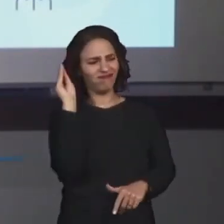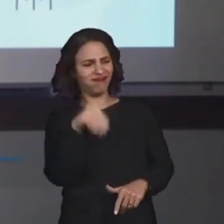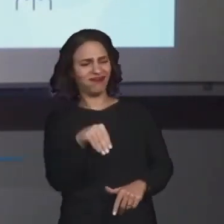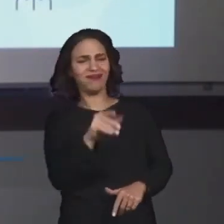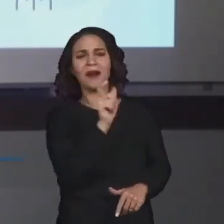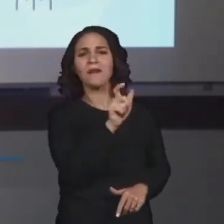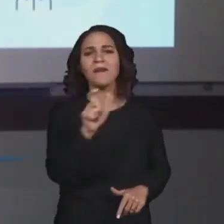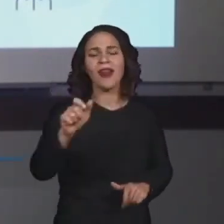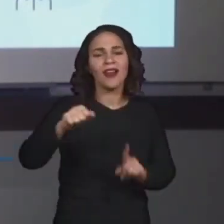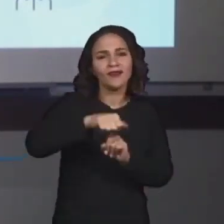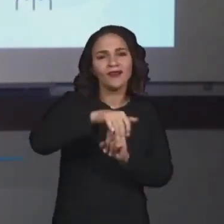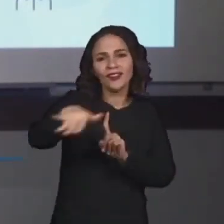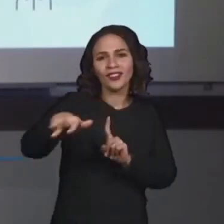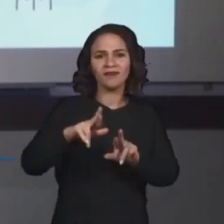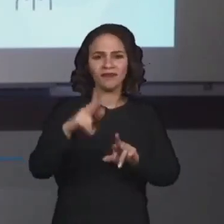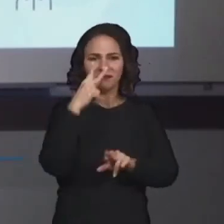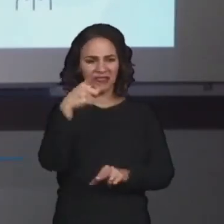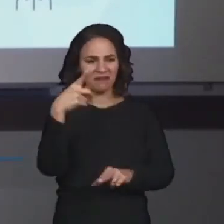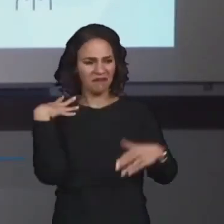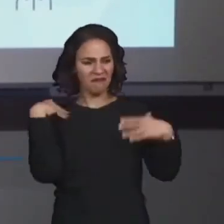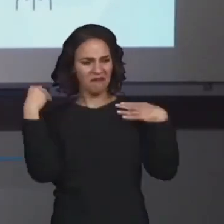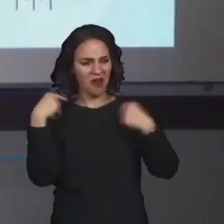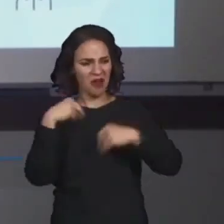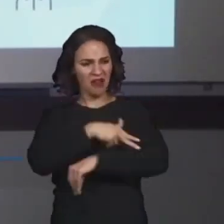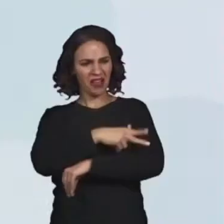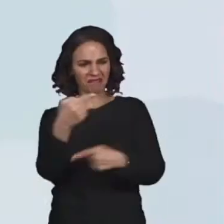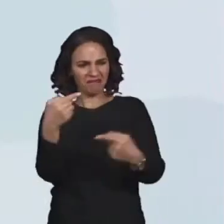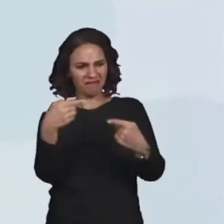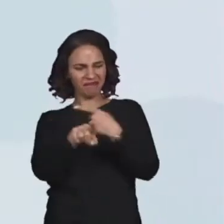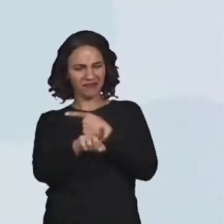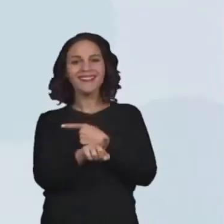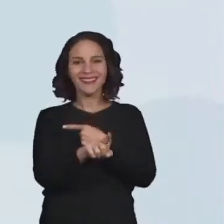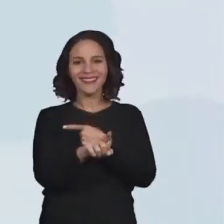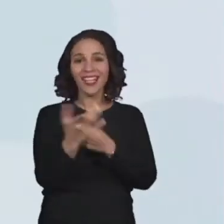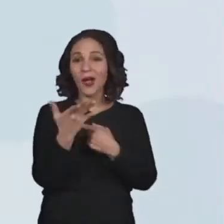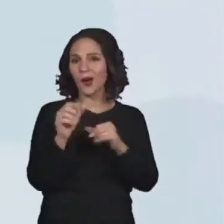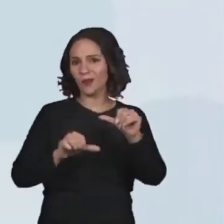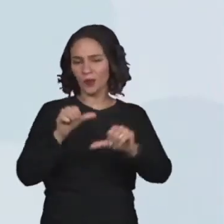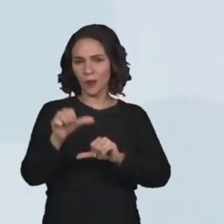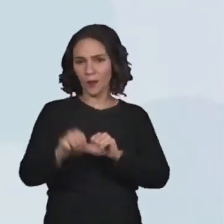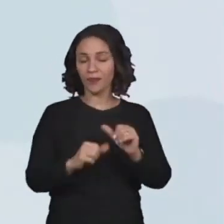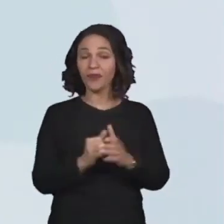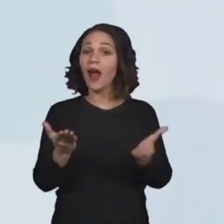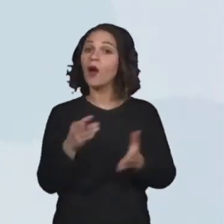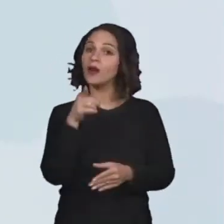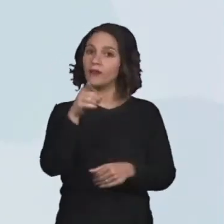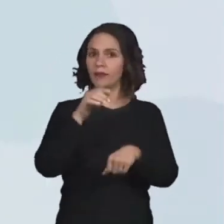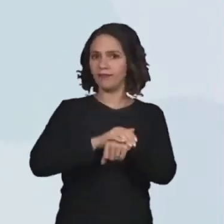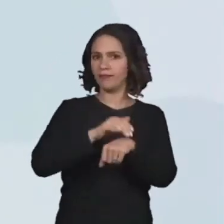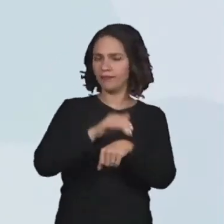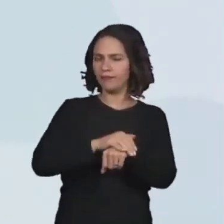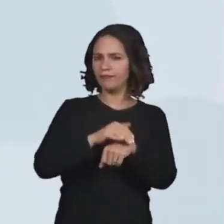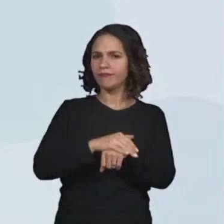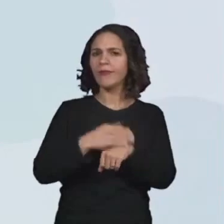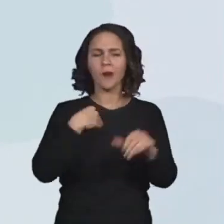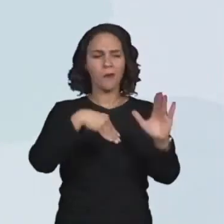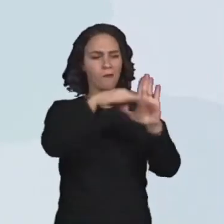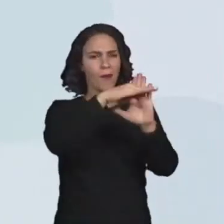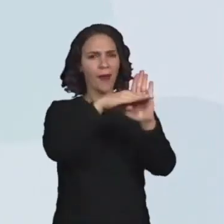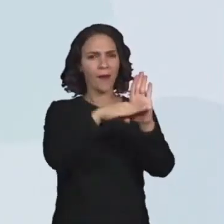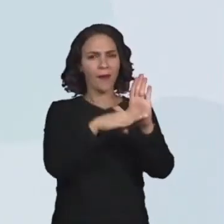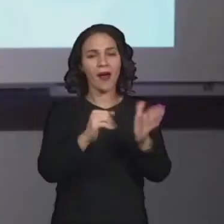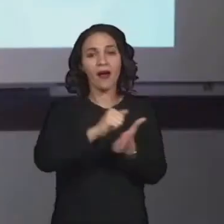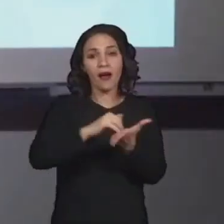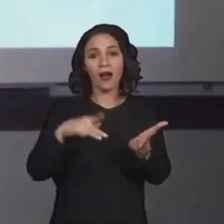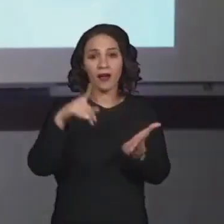para dizer quando a pessoa está fora de moda, não é? Agora é a sua vez. Eu trouxe aqui um pequeno exercício para